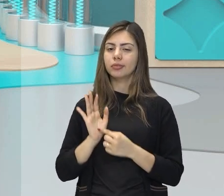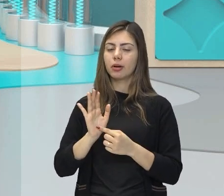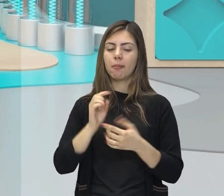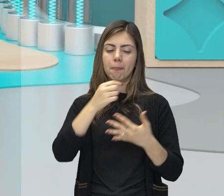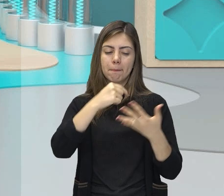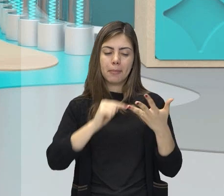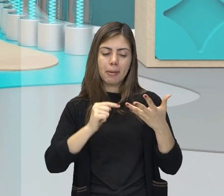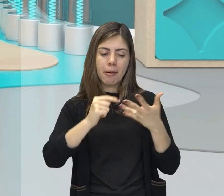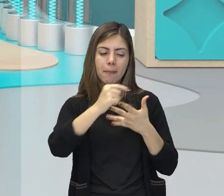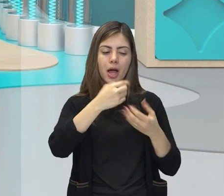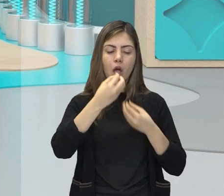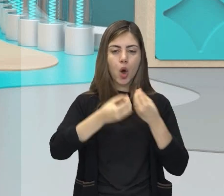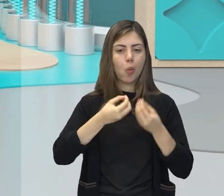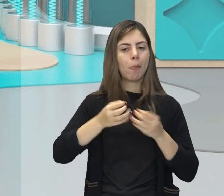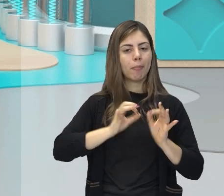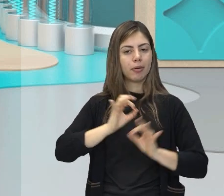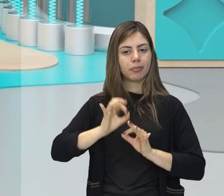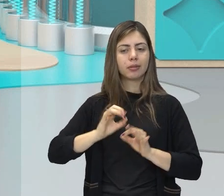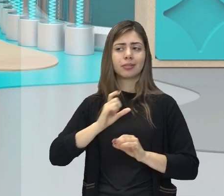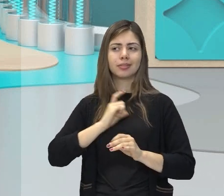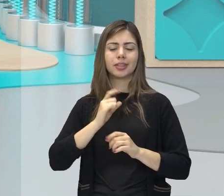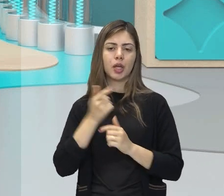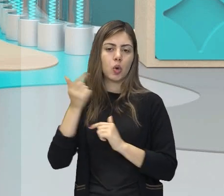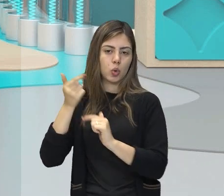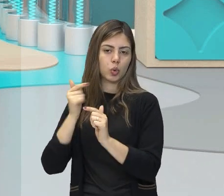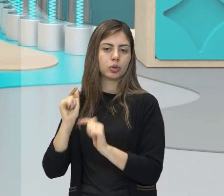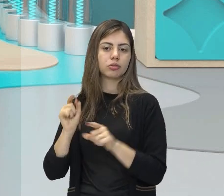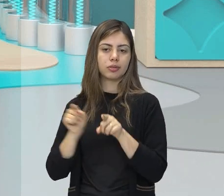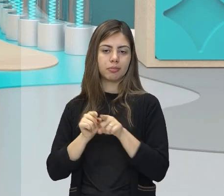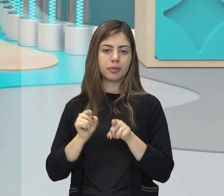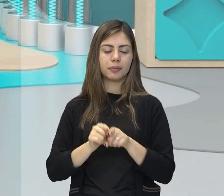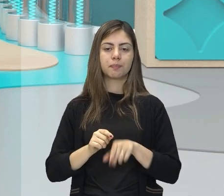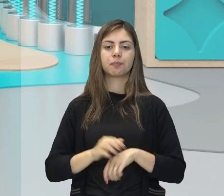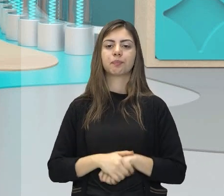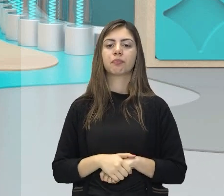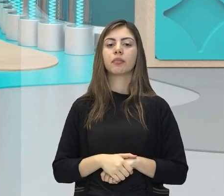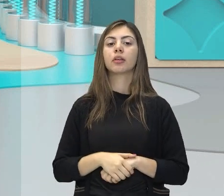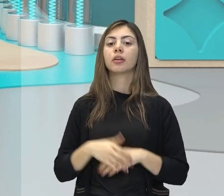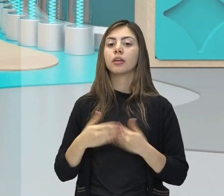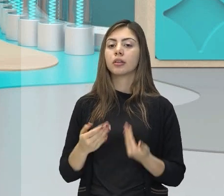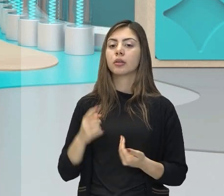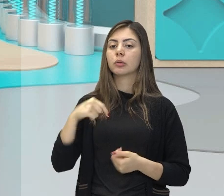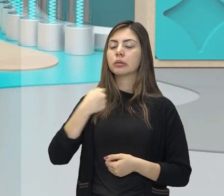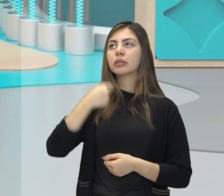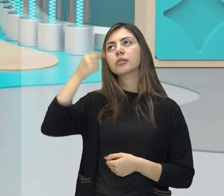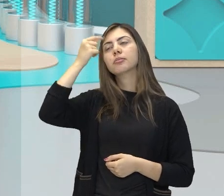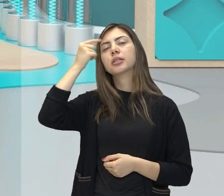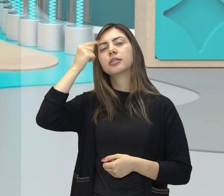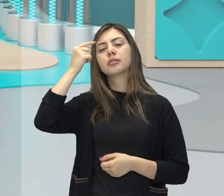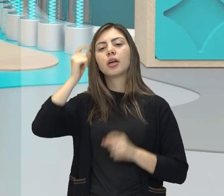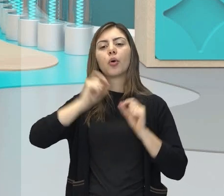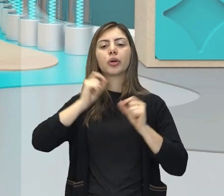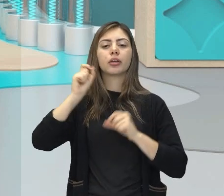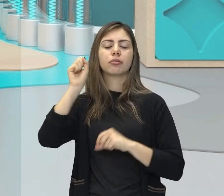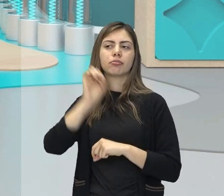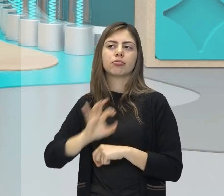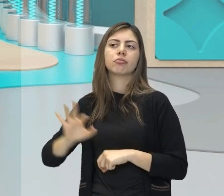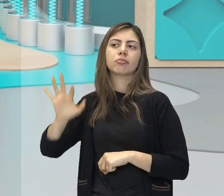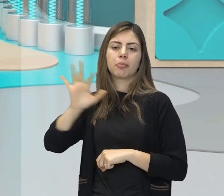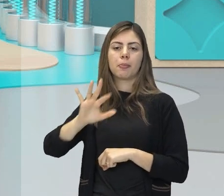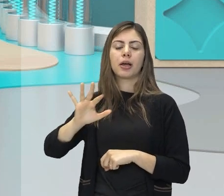de planejamento. E ainda tem mais, porque além do roteiro de perguntas, é bom pensar em imagens. Porque se é